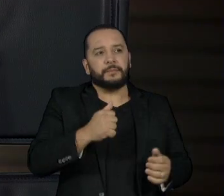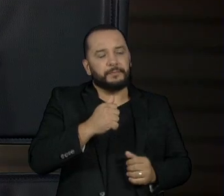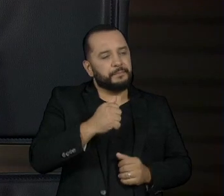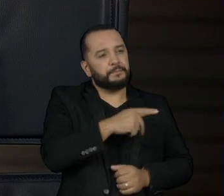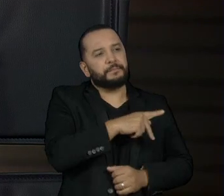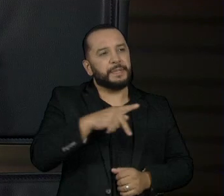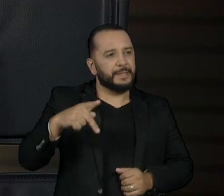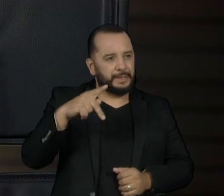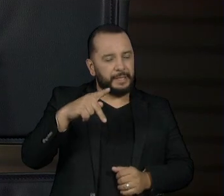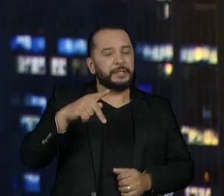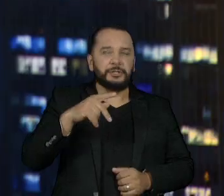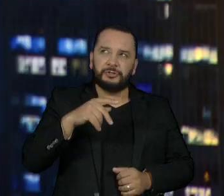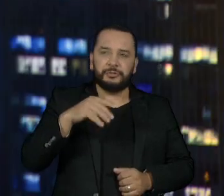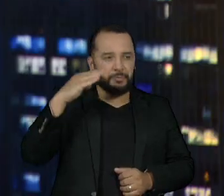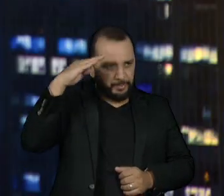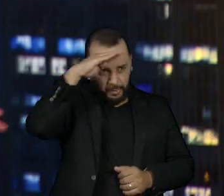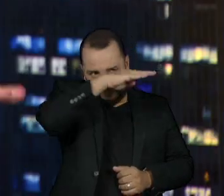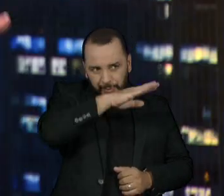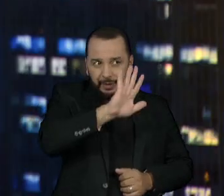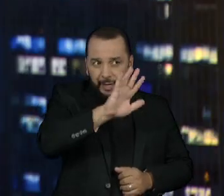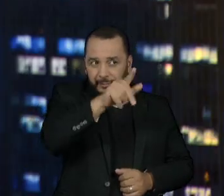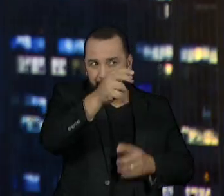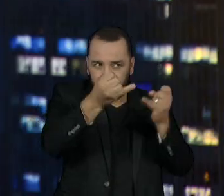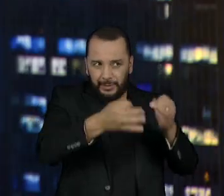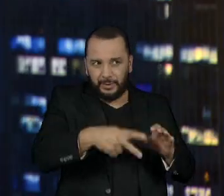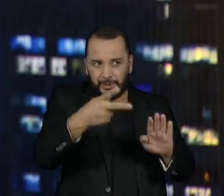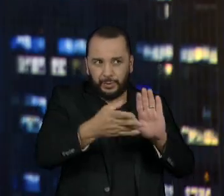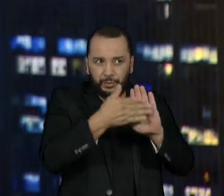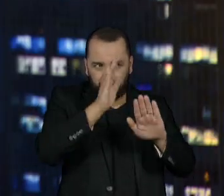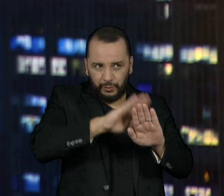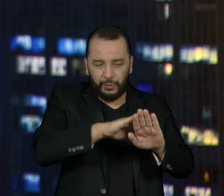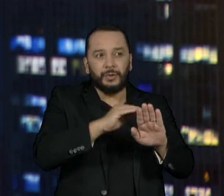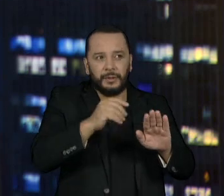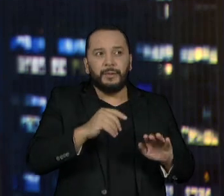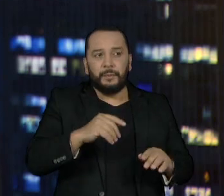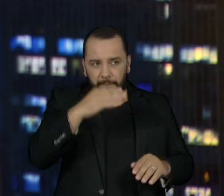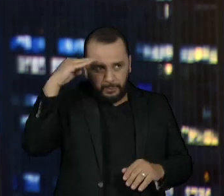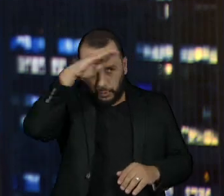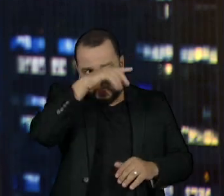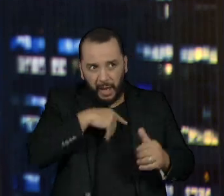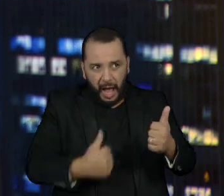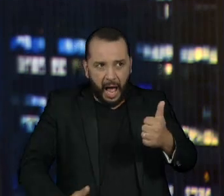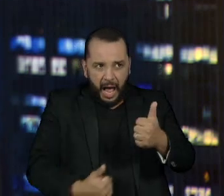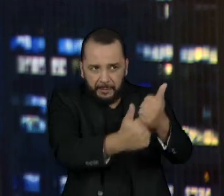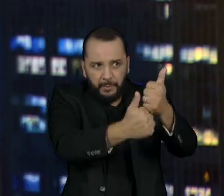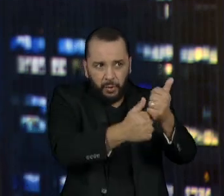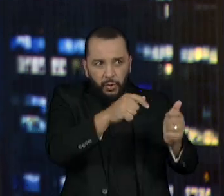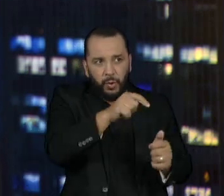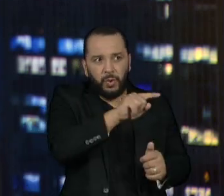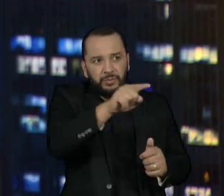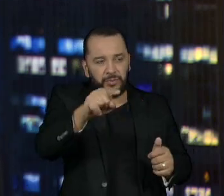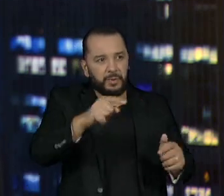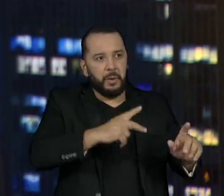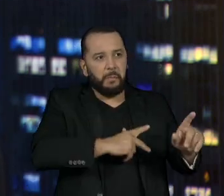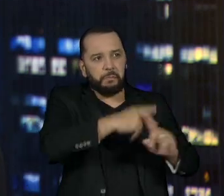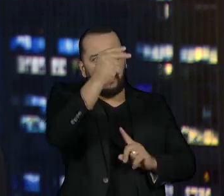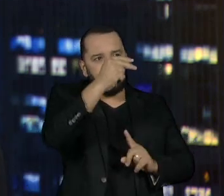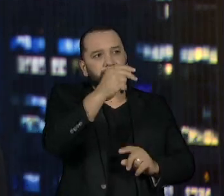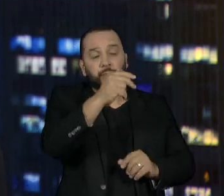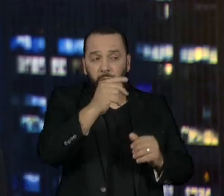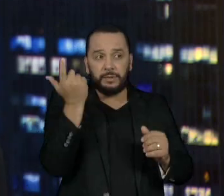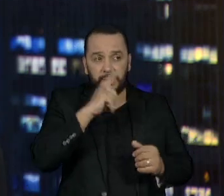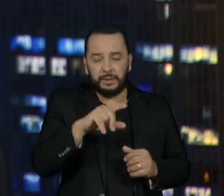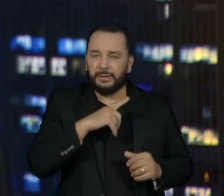chamou a atenção aí, especialmente para esse segundo turno de candidatos eleitos. Em números gerais, aí, dos 16